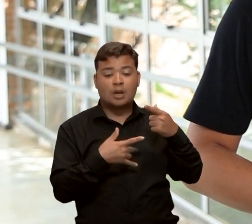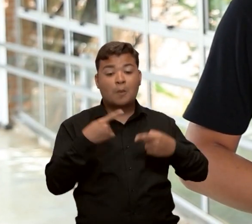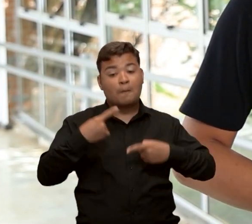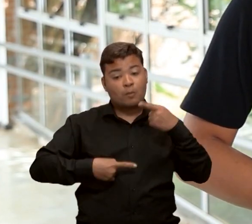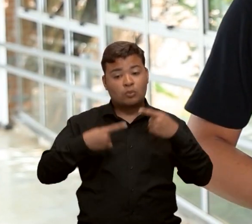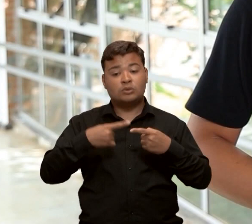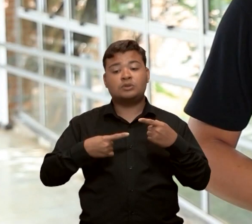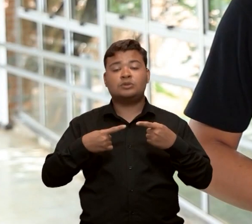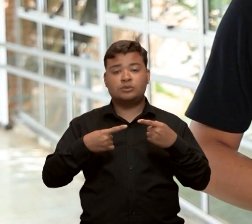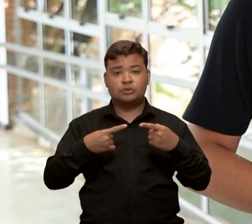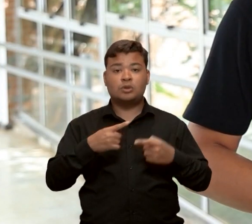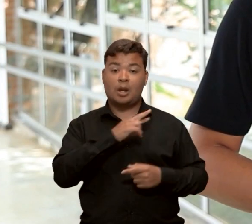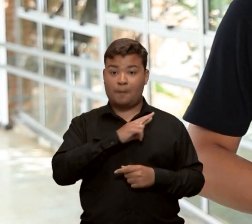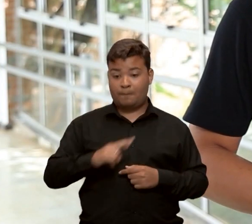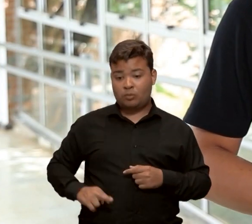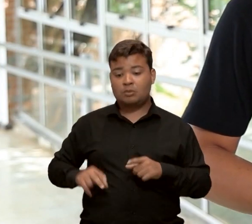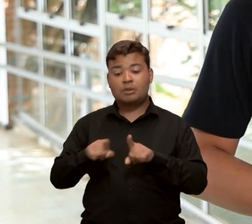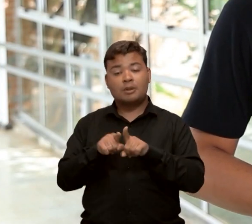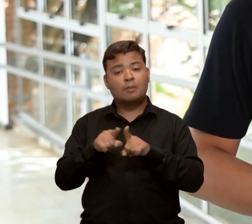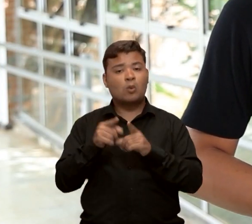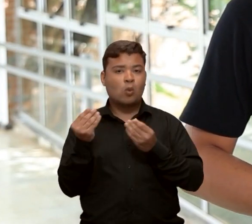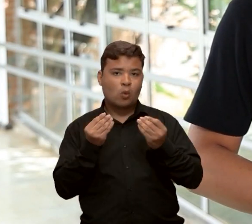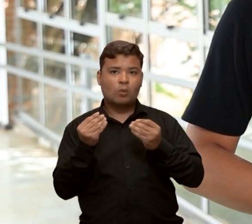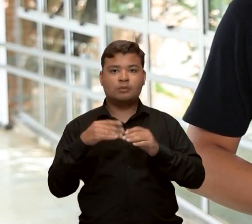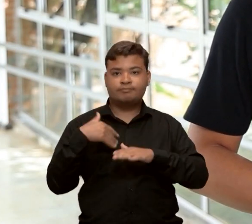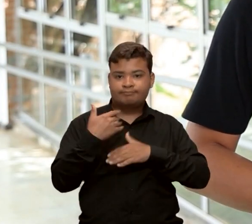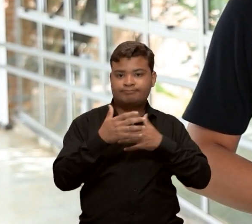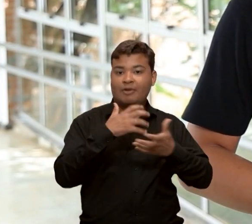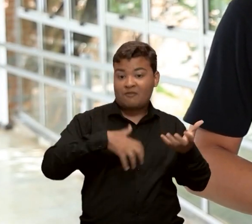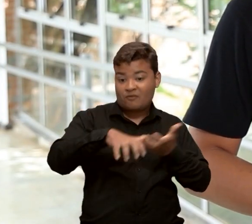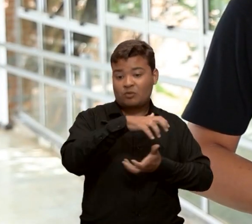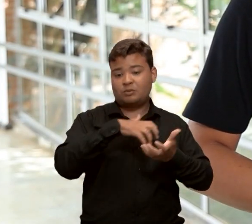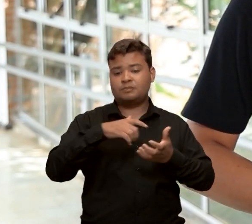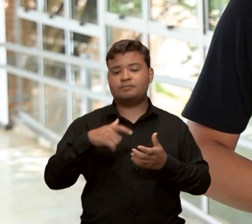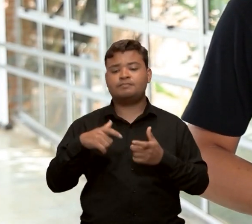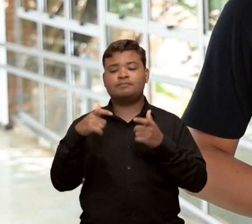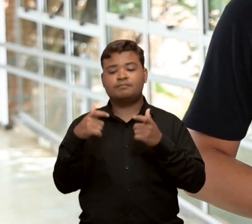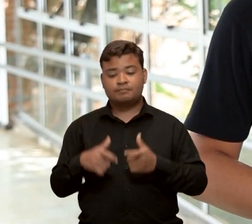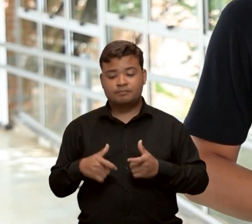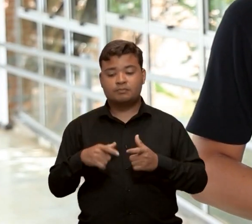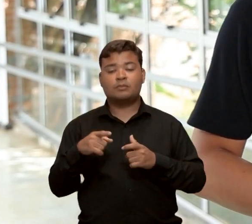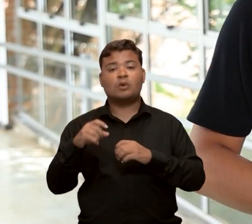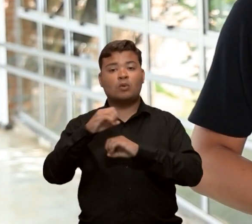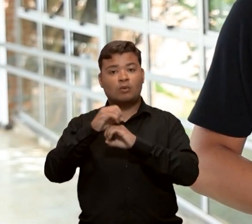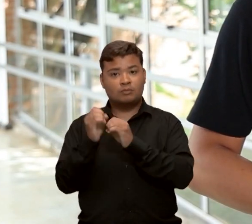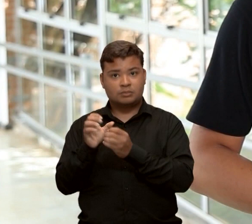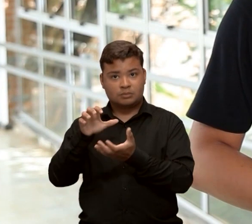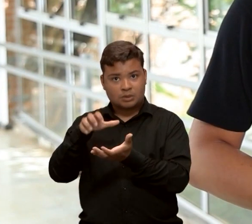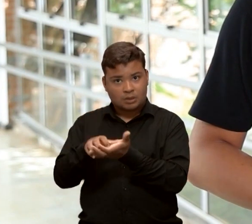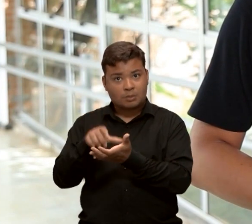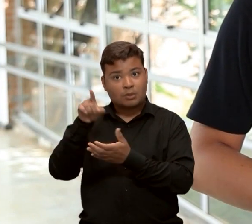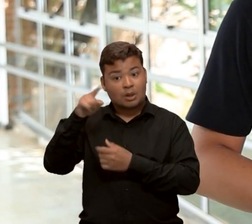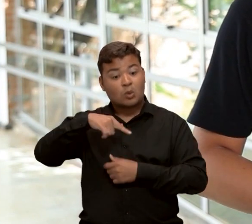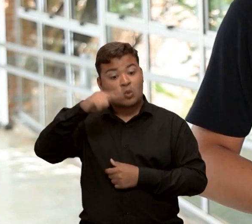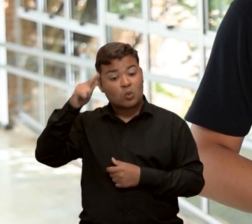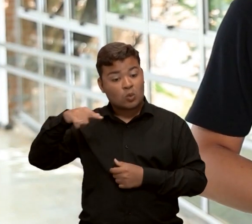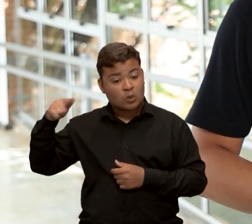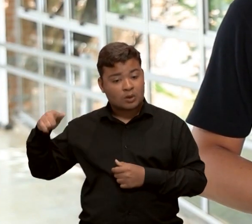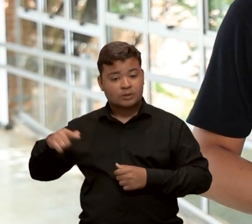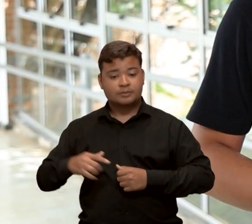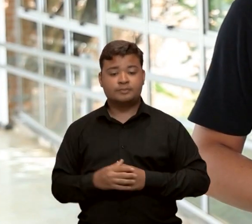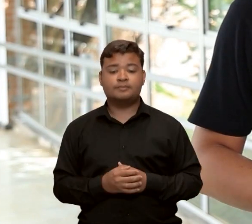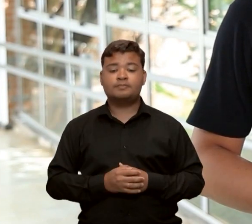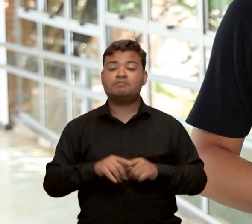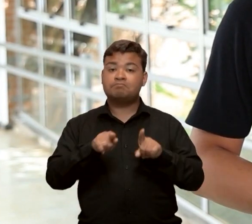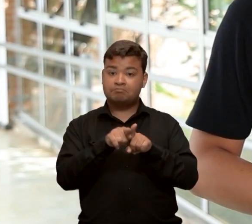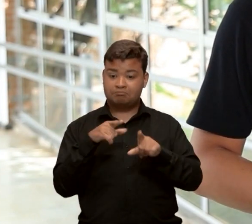Revolução. O evento será realizado no Auditório Santana, no campus da UFG, na cidade de Goiás. Ele também será transmitido de